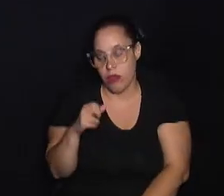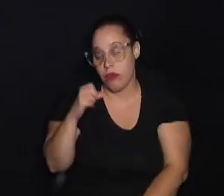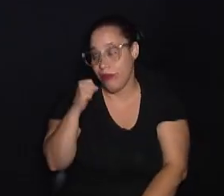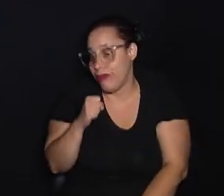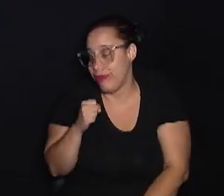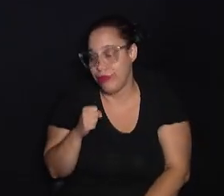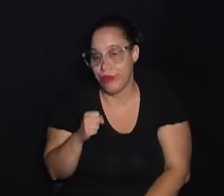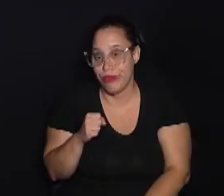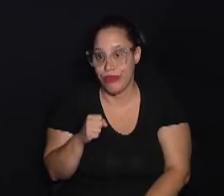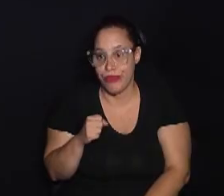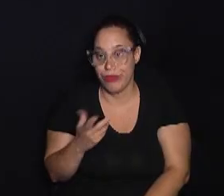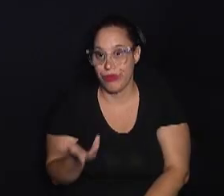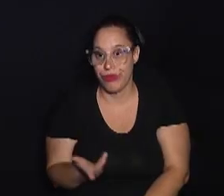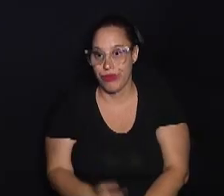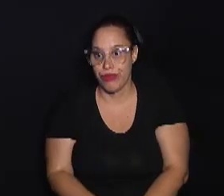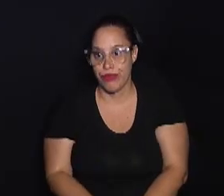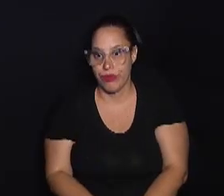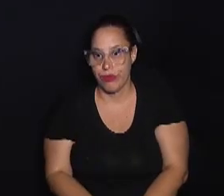pode